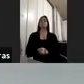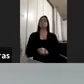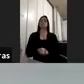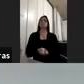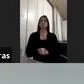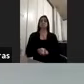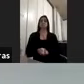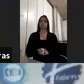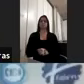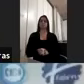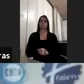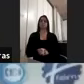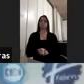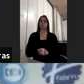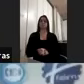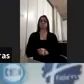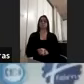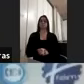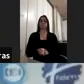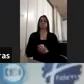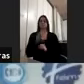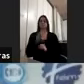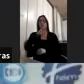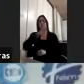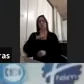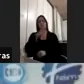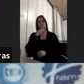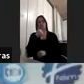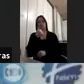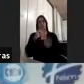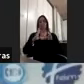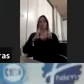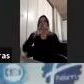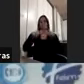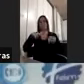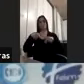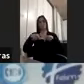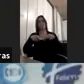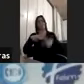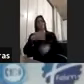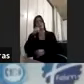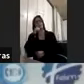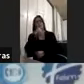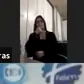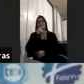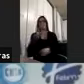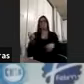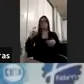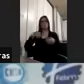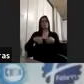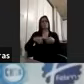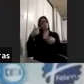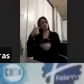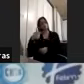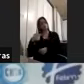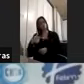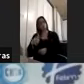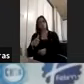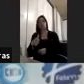trabalhadores. Boa tarde, trabalhadoras e trabalhadores. Nós estamos aqui novamente, né, tendo a honra de receber em nossa